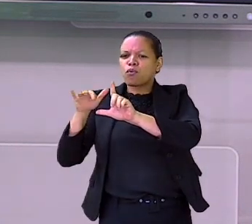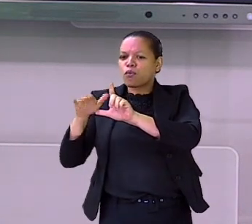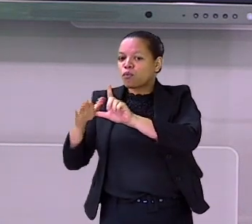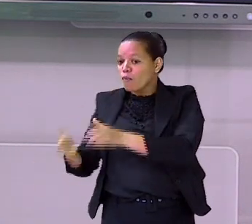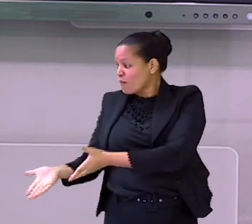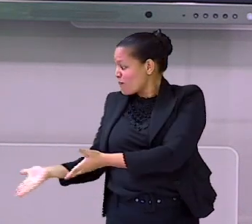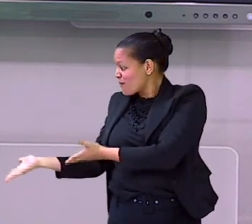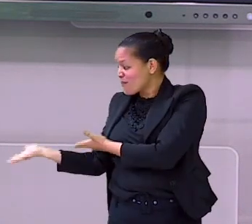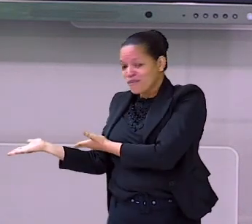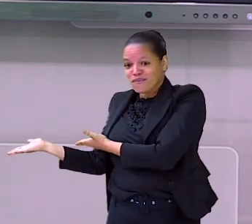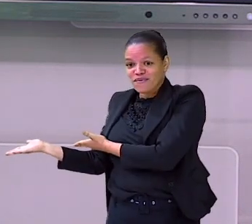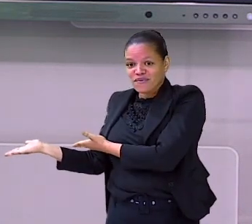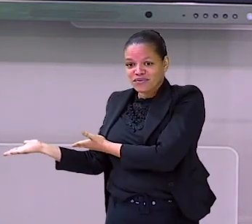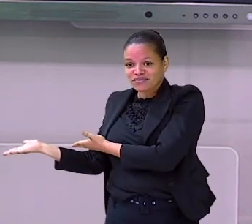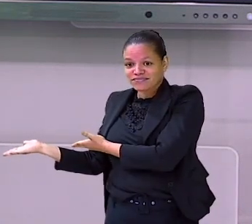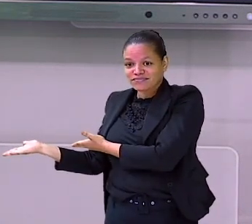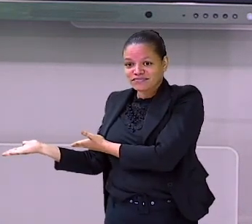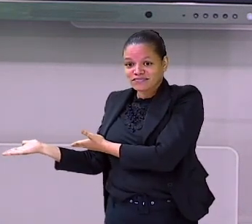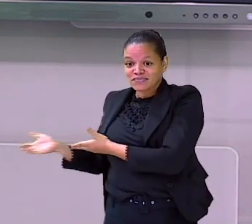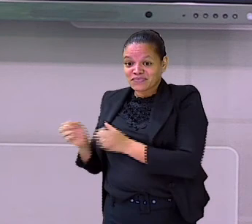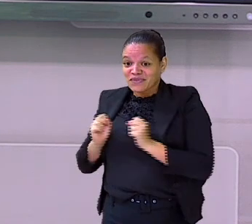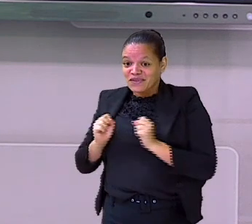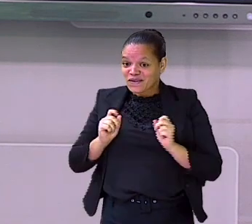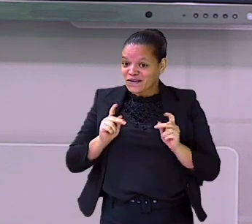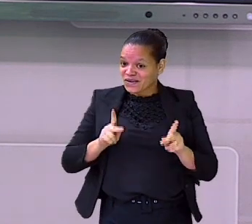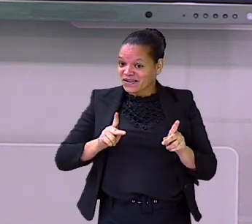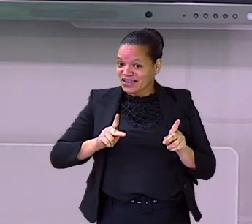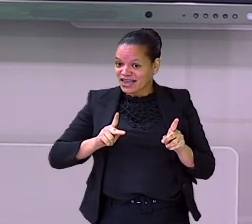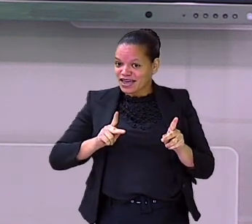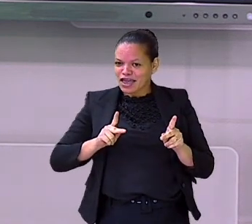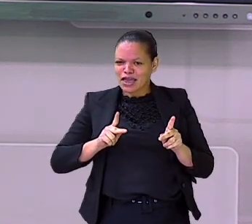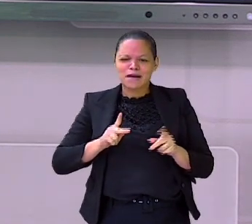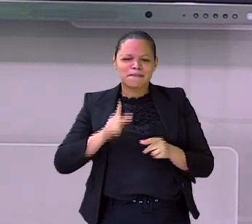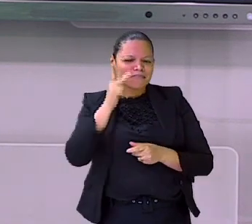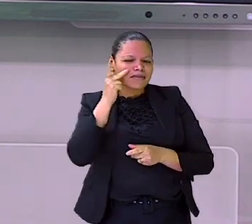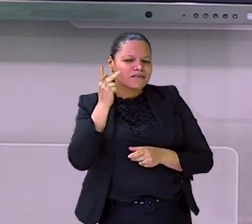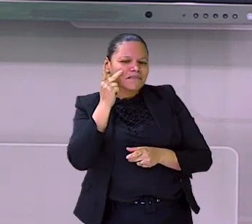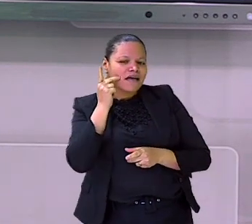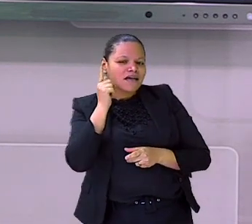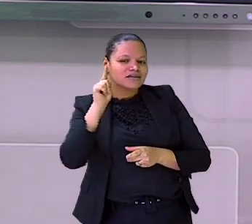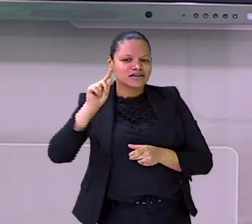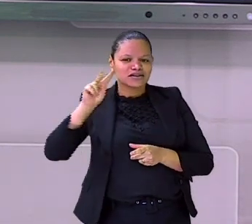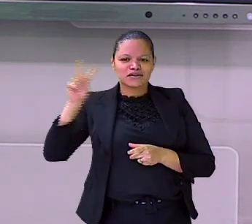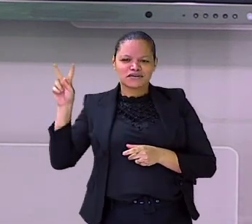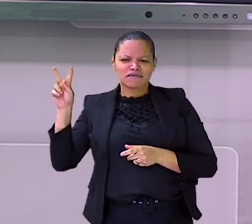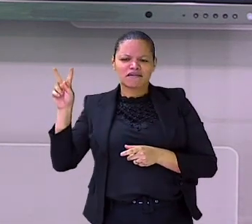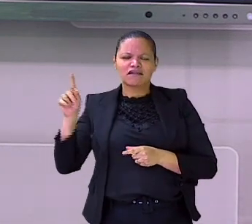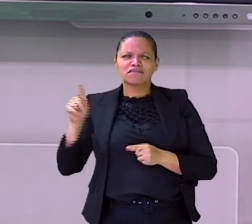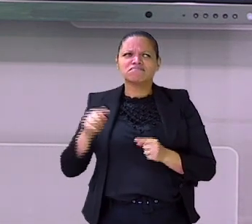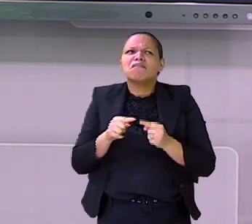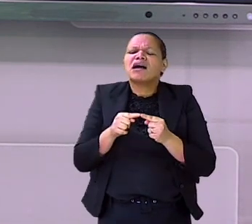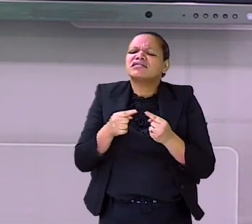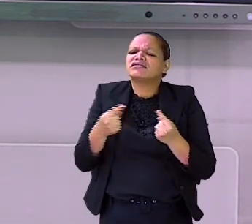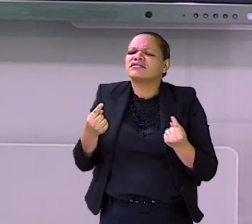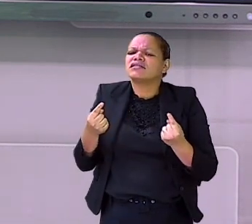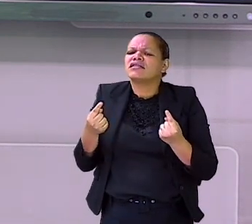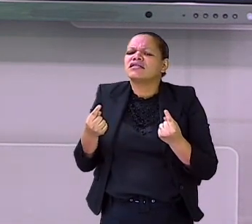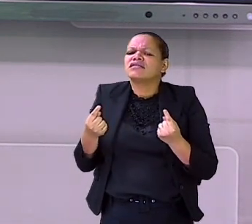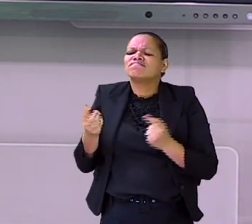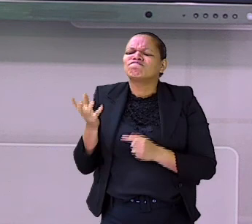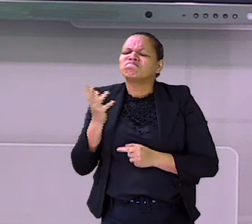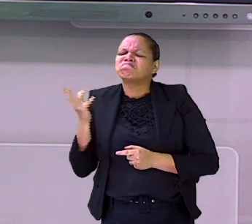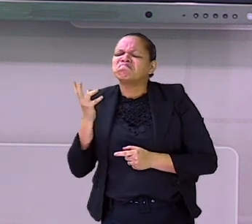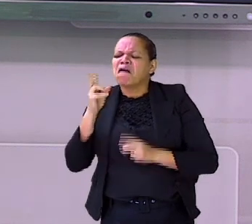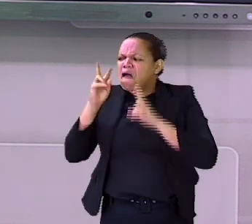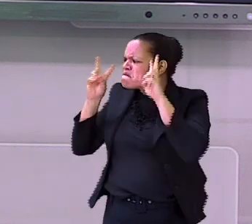ser direcionado lá para a nossa plataforma SMED GV. Ah, professora, eu queria ver essa aula